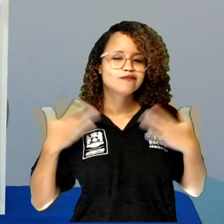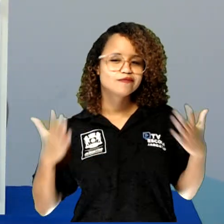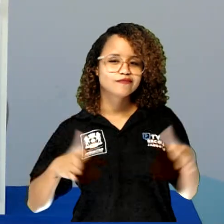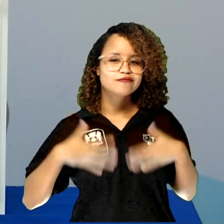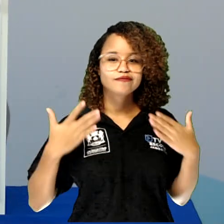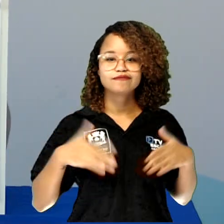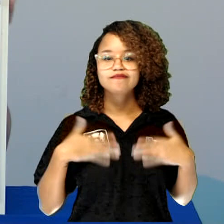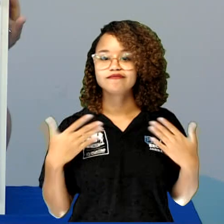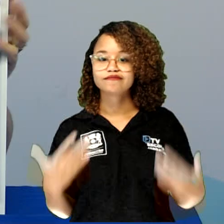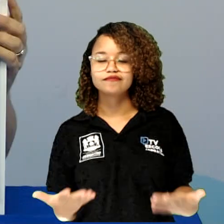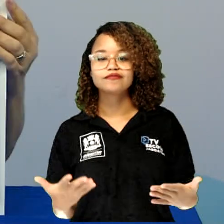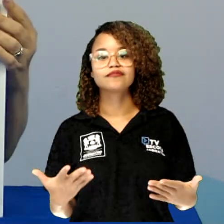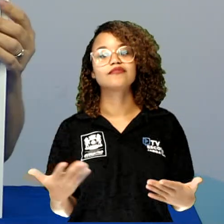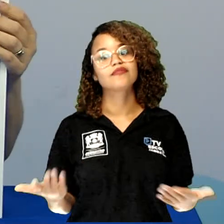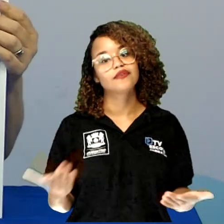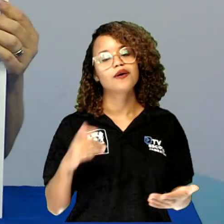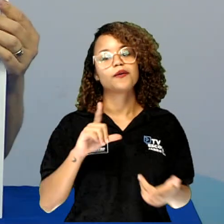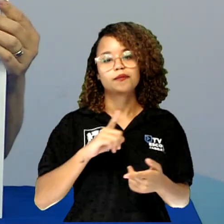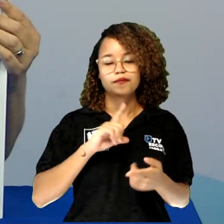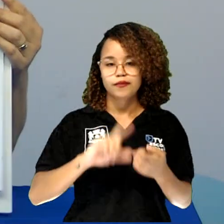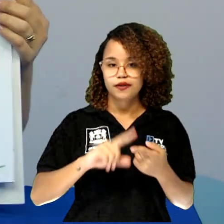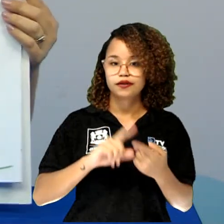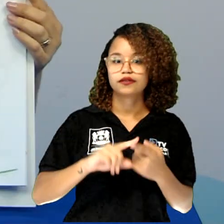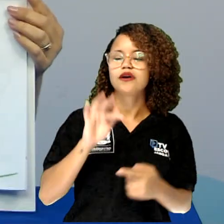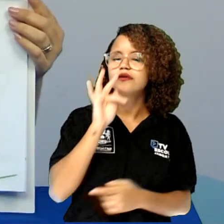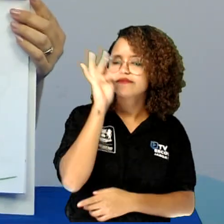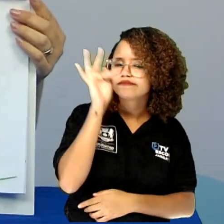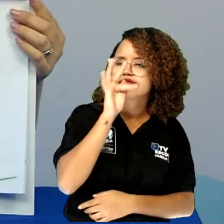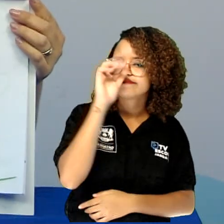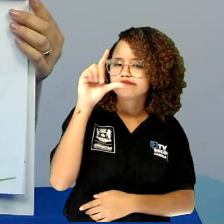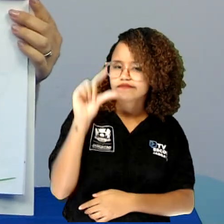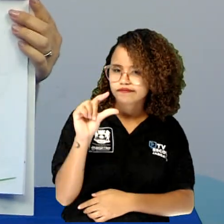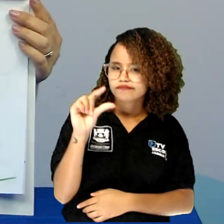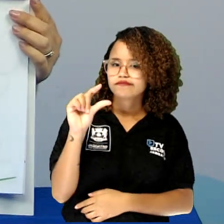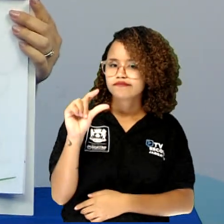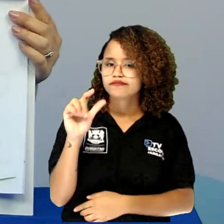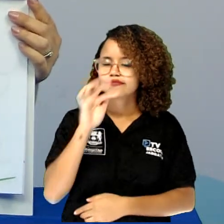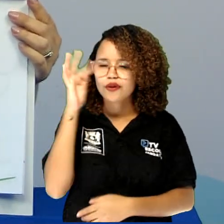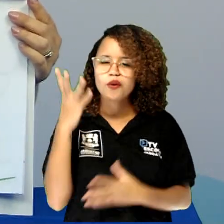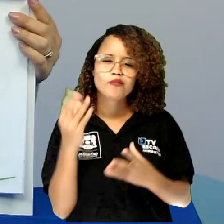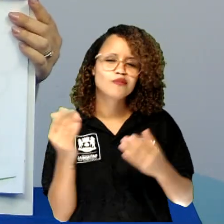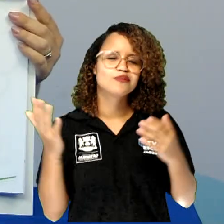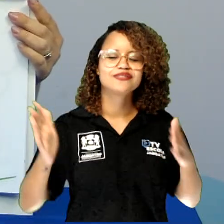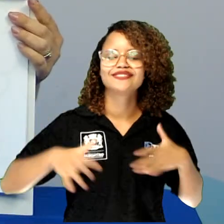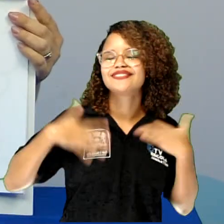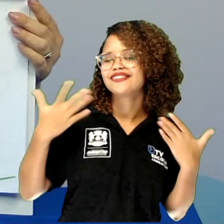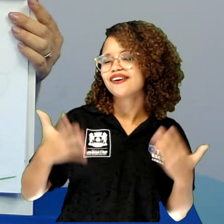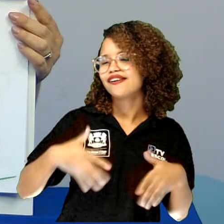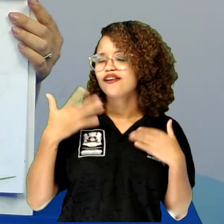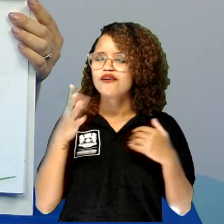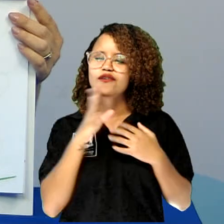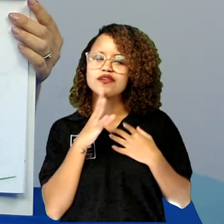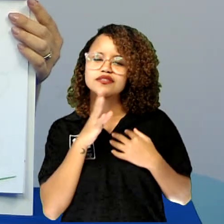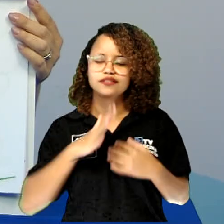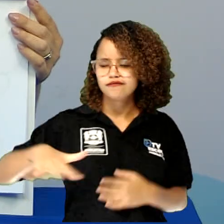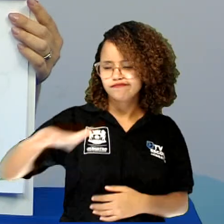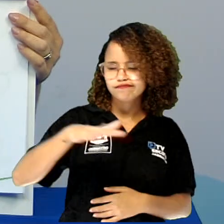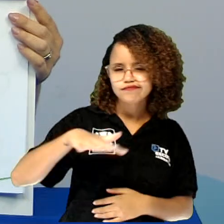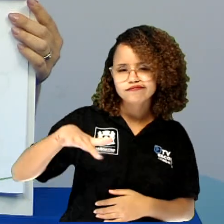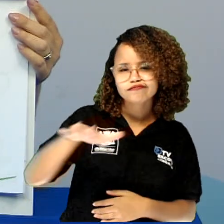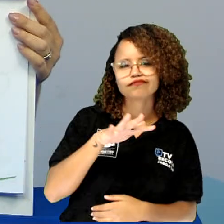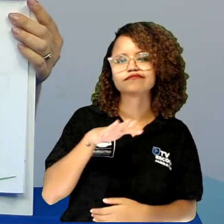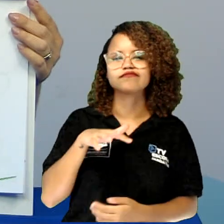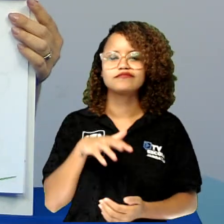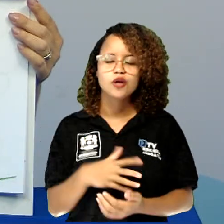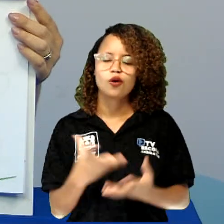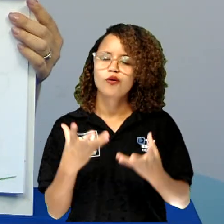inclusive a florzinha. Olhe, essa florzinha era super animada, conhecida lá na região por ser uma das